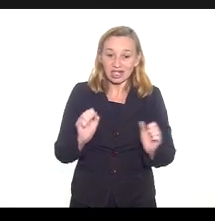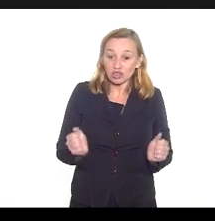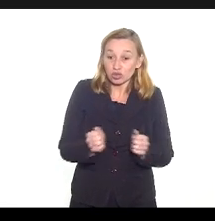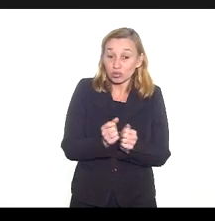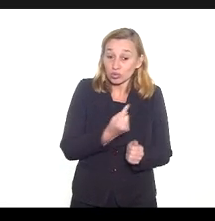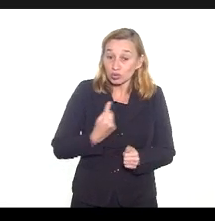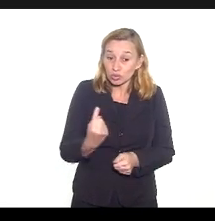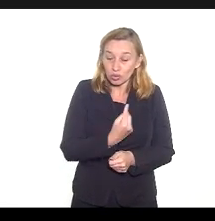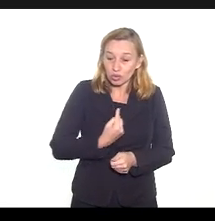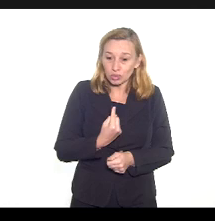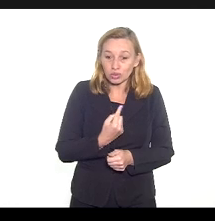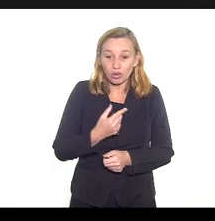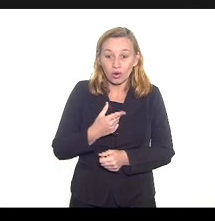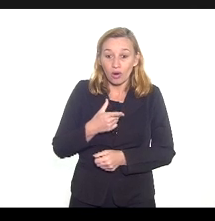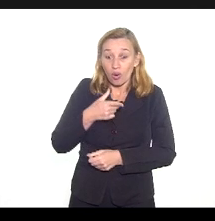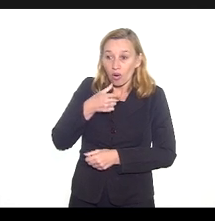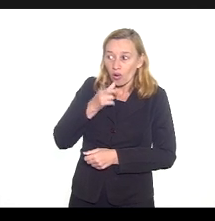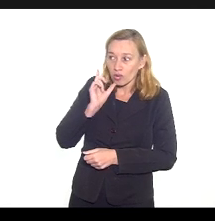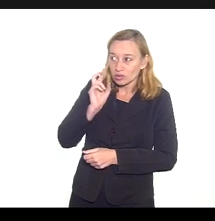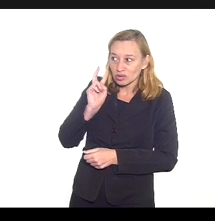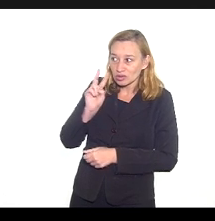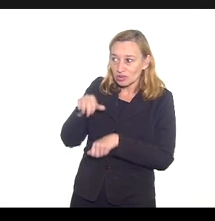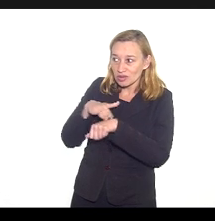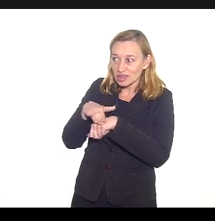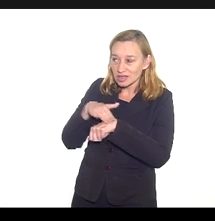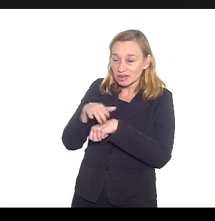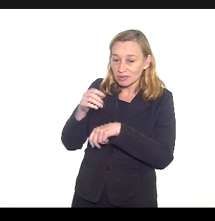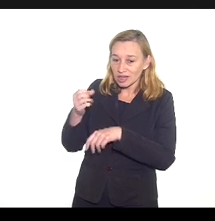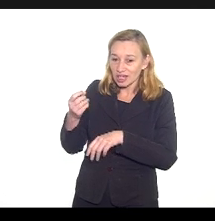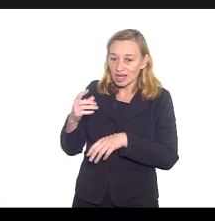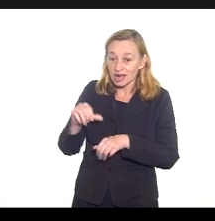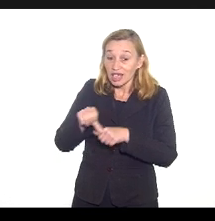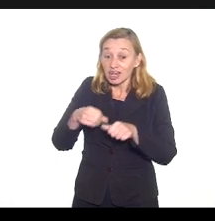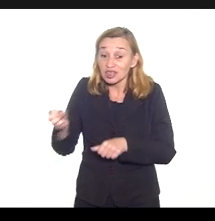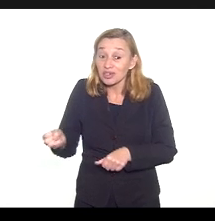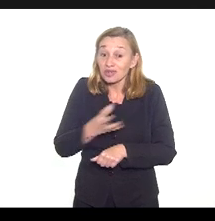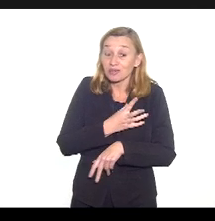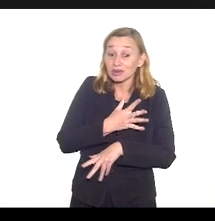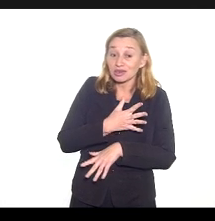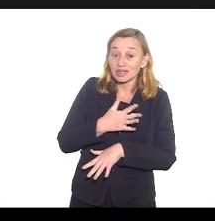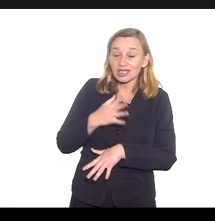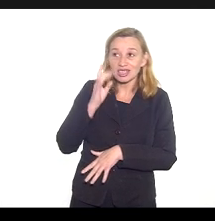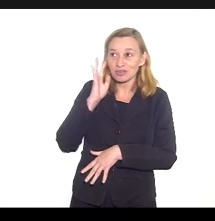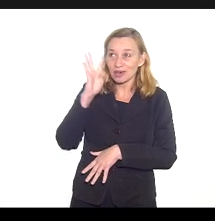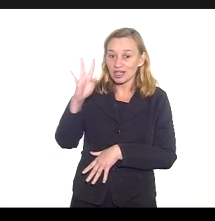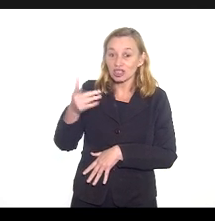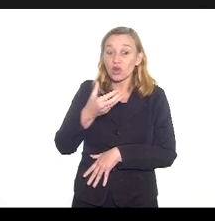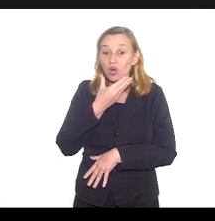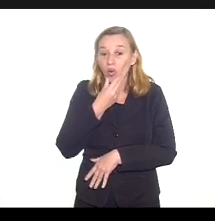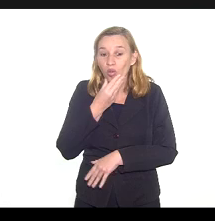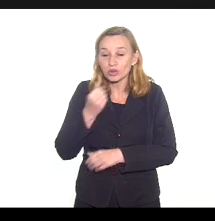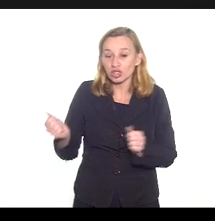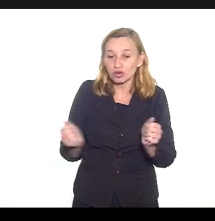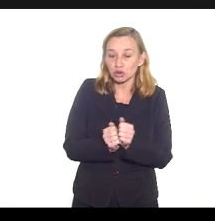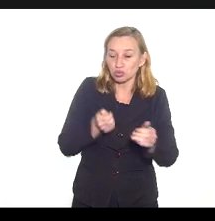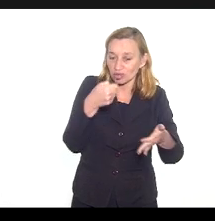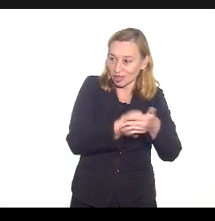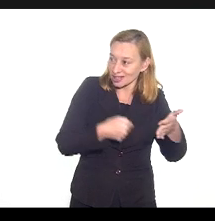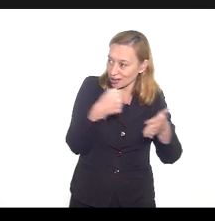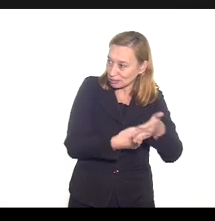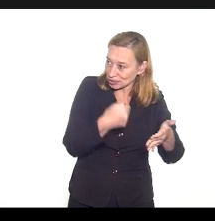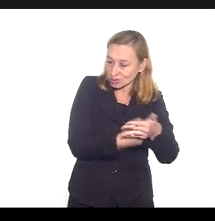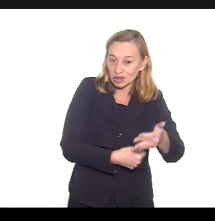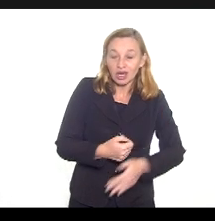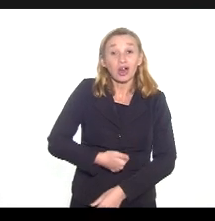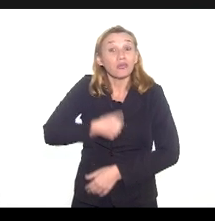nos, quando olhamos para ele, renovamos as nossas esperanças de que os homens estejam nessa luta. Acho que é